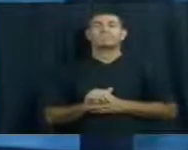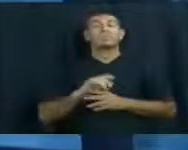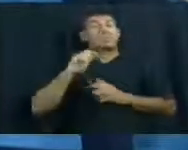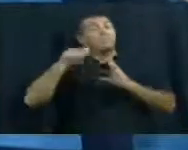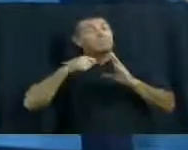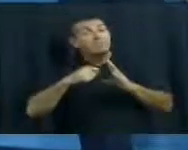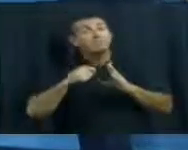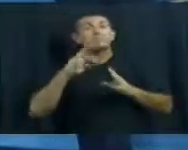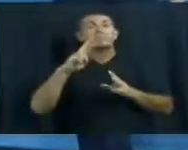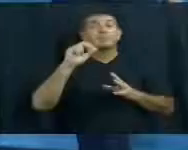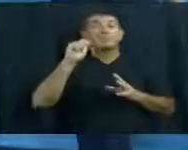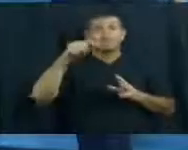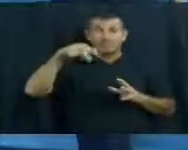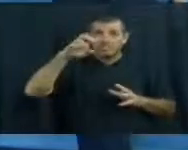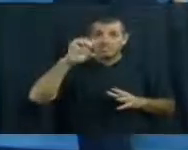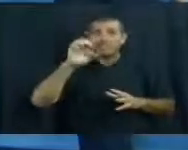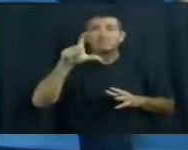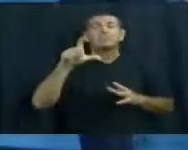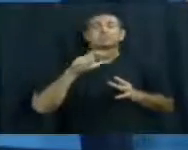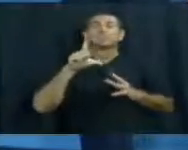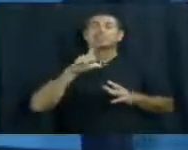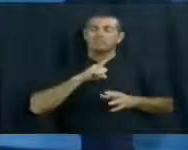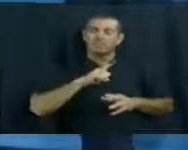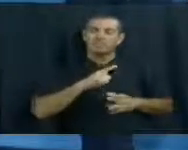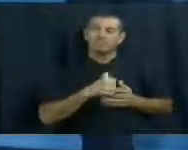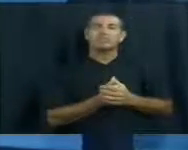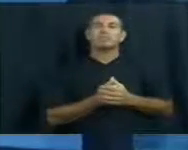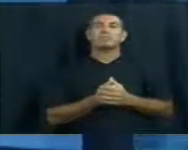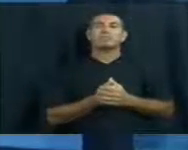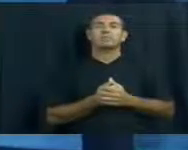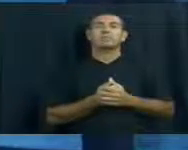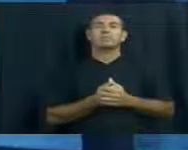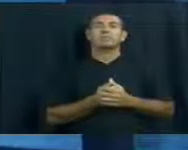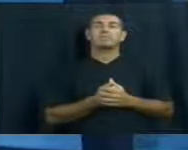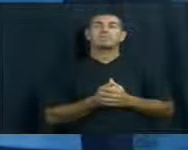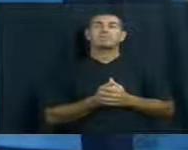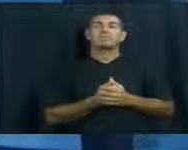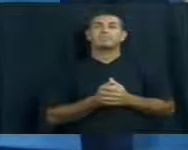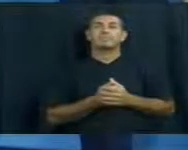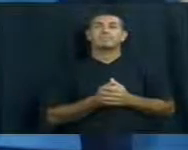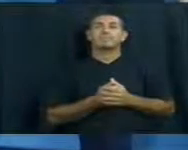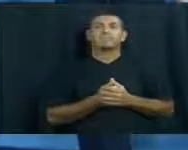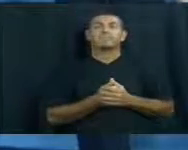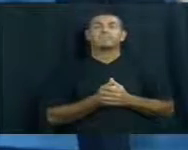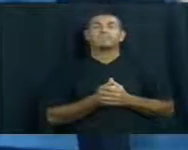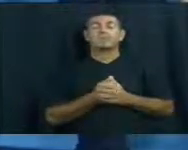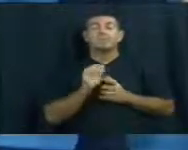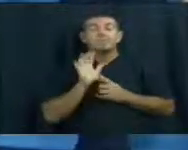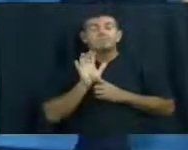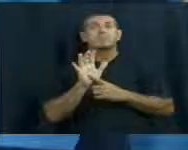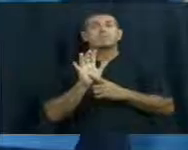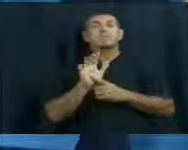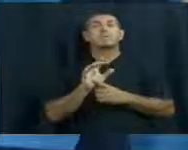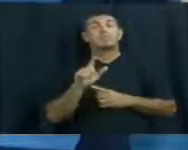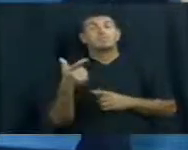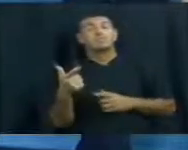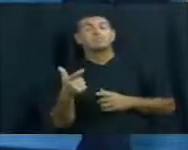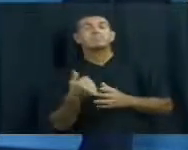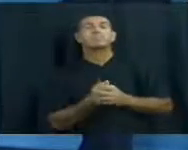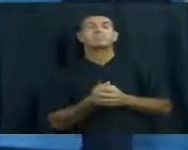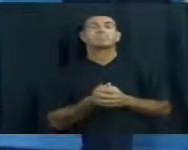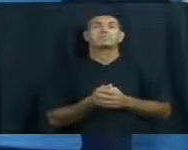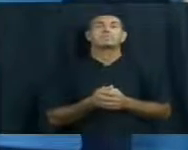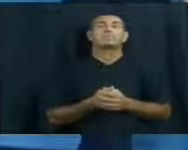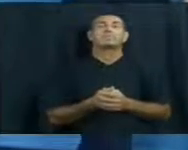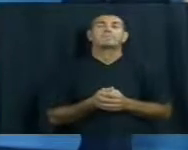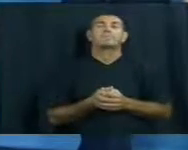vídeo da Raquel, que eu queria que o Heitor botasse, estava até no seu... Tem um videozinho da Raquel aí do ladinho desse aí que você colocou. O outro,